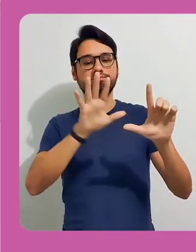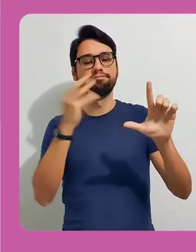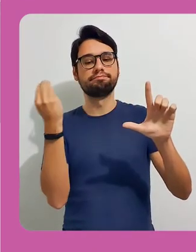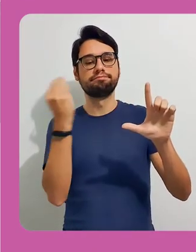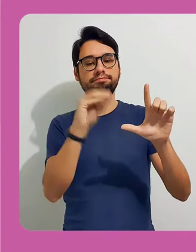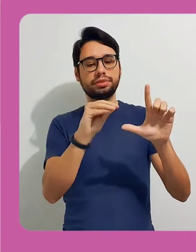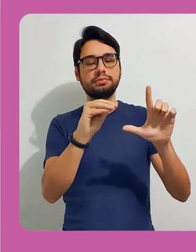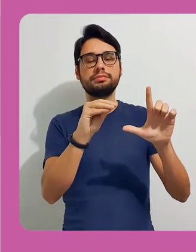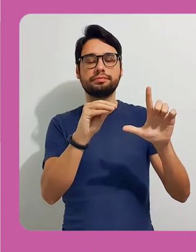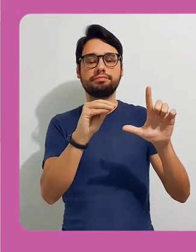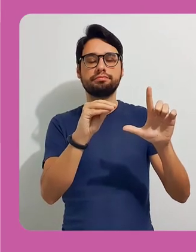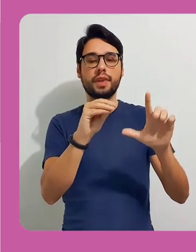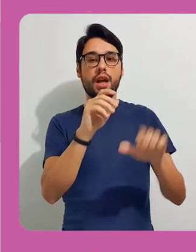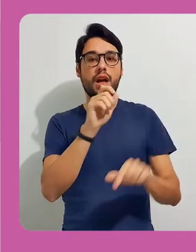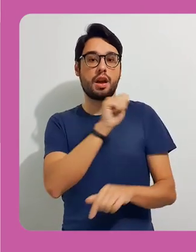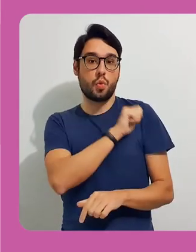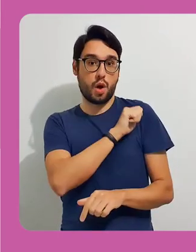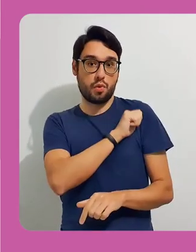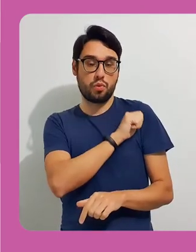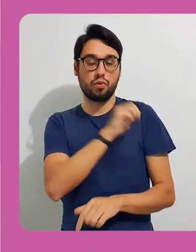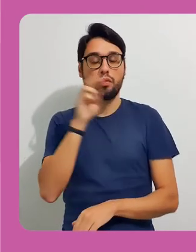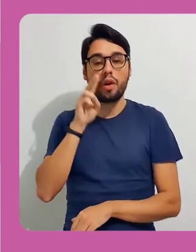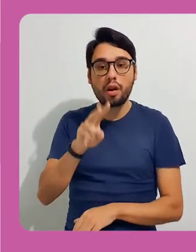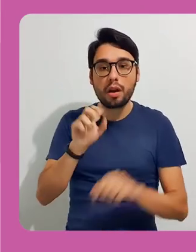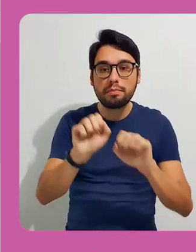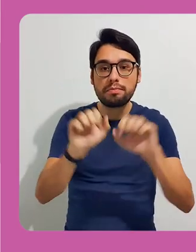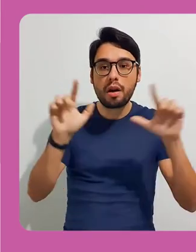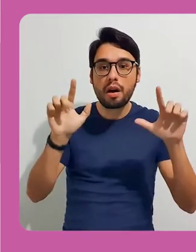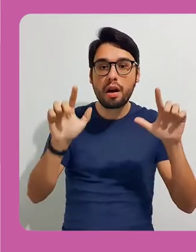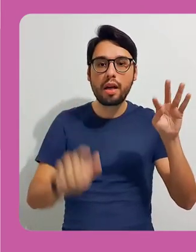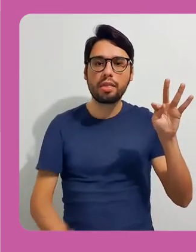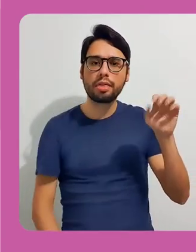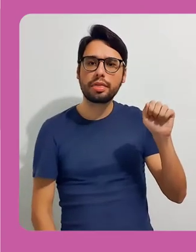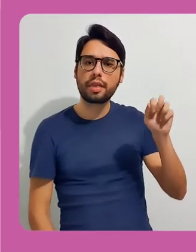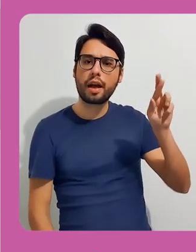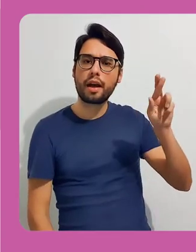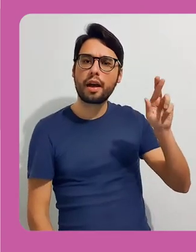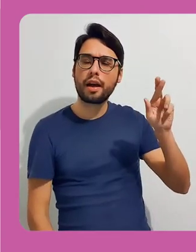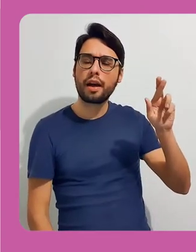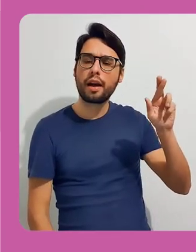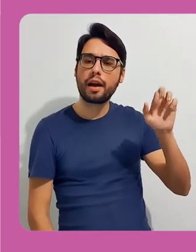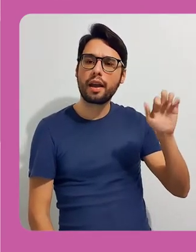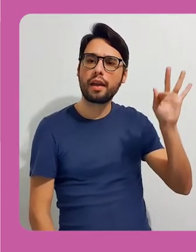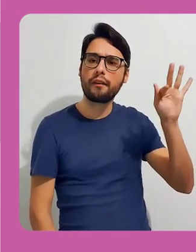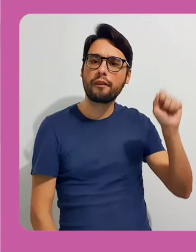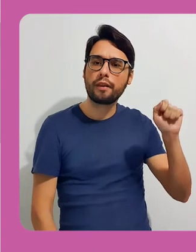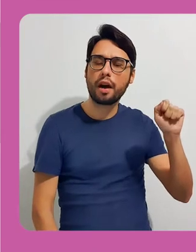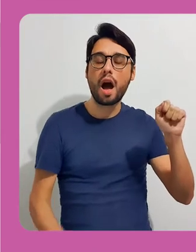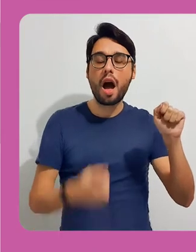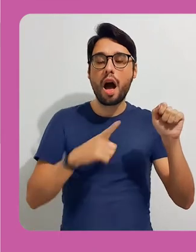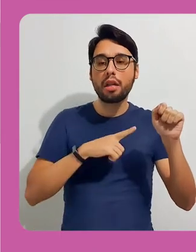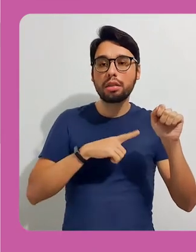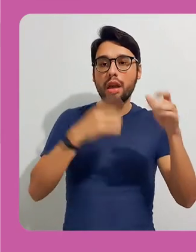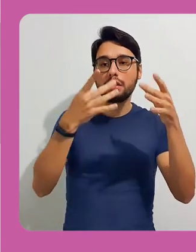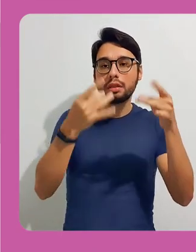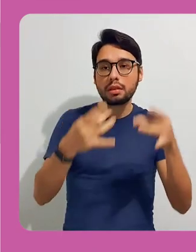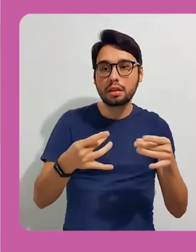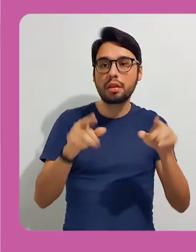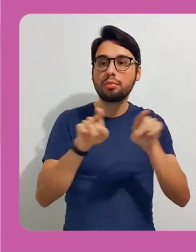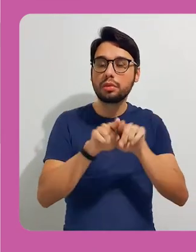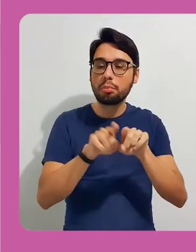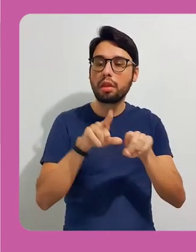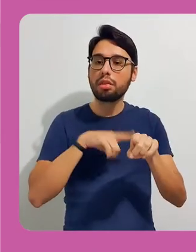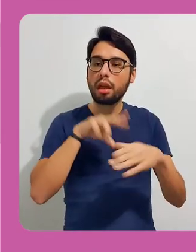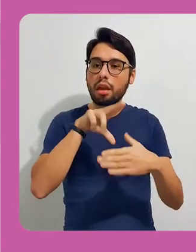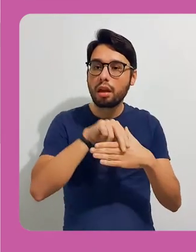inclui aqui a lista de exercício para o aluno então quando ele abrir a tarefa ele vai ver a descrição e o arquivo